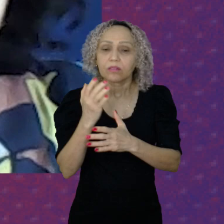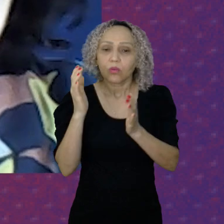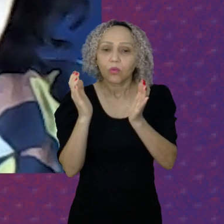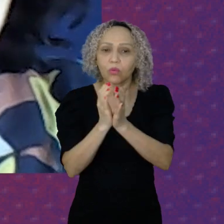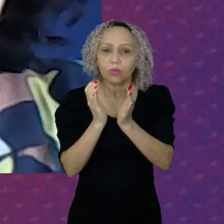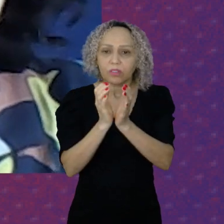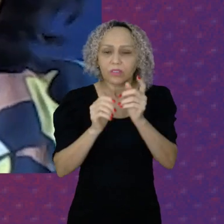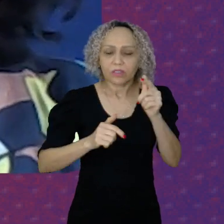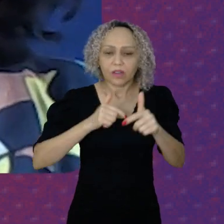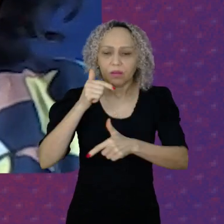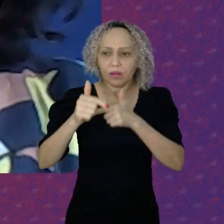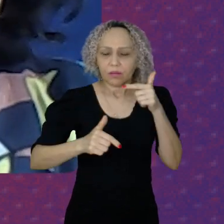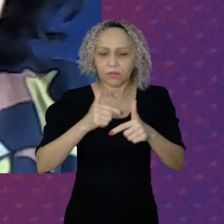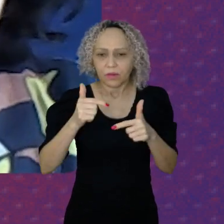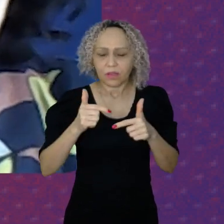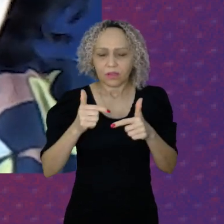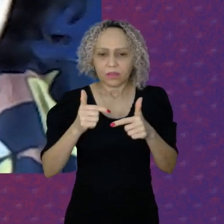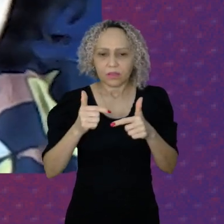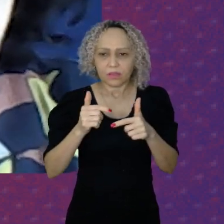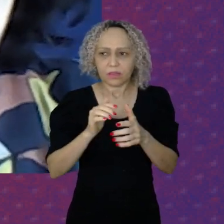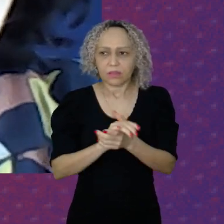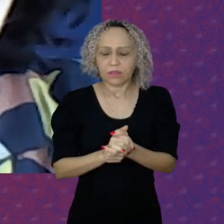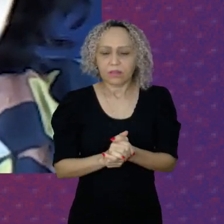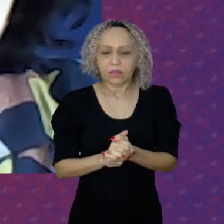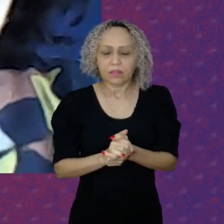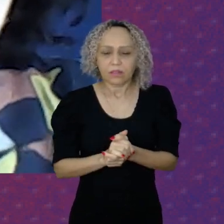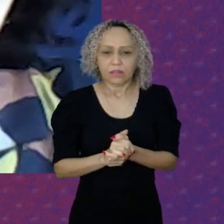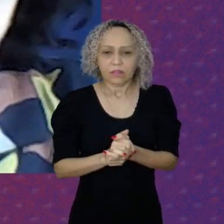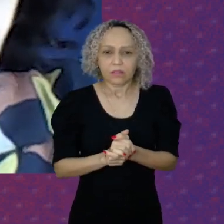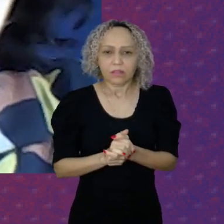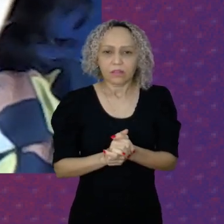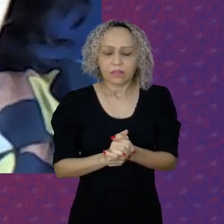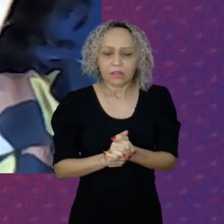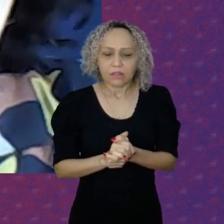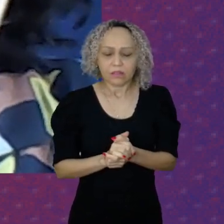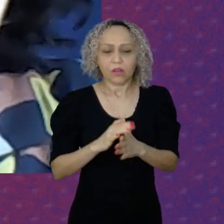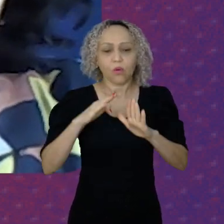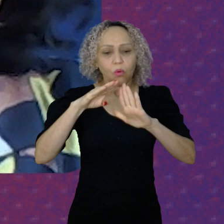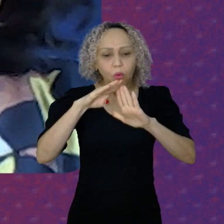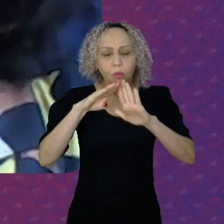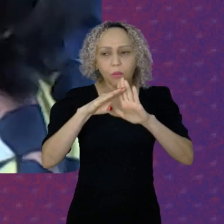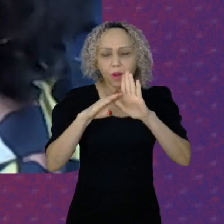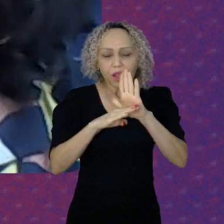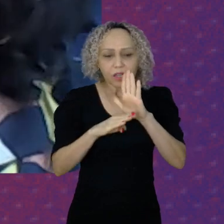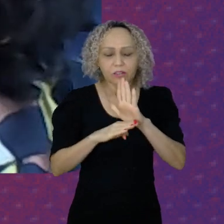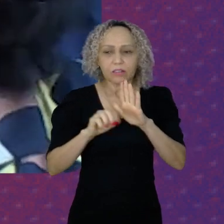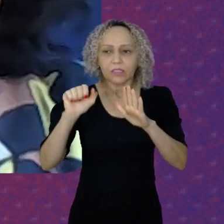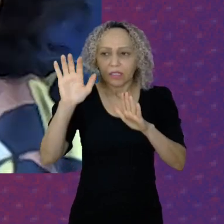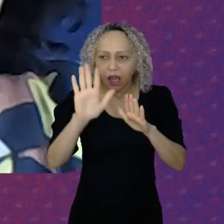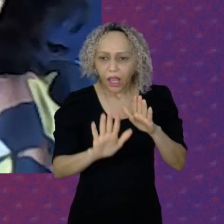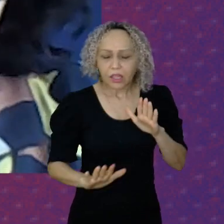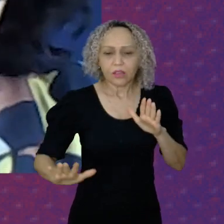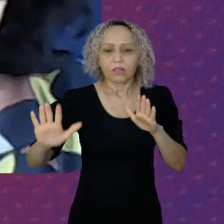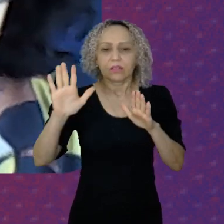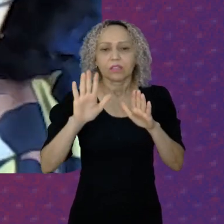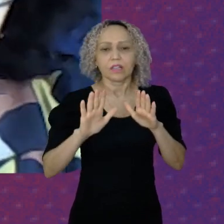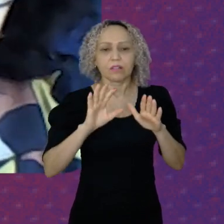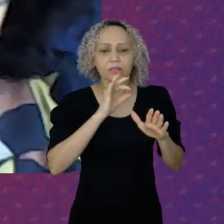trabalho interministerial de elaboração do Plano Nacional de Igualdade